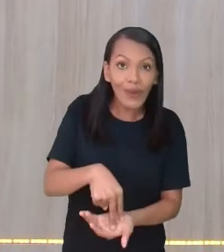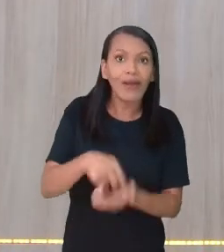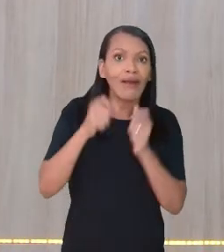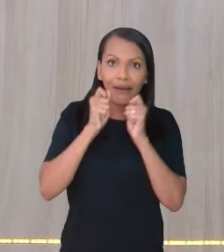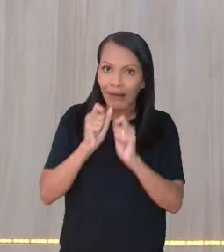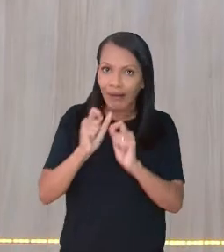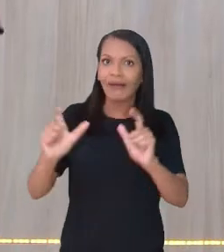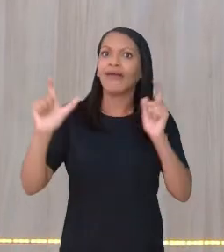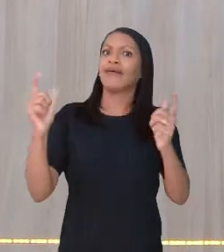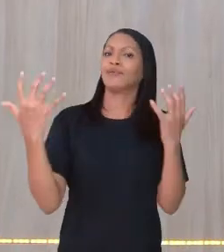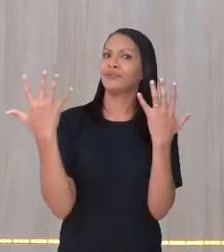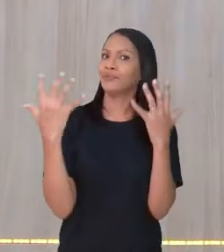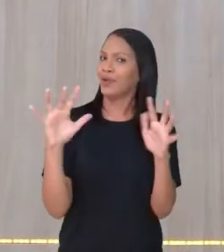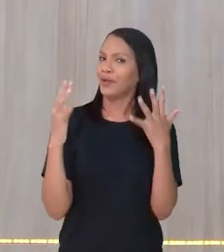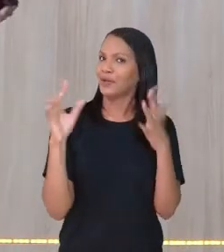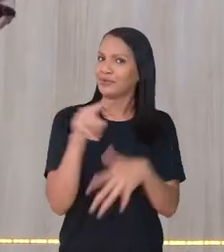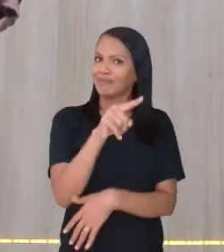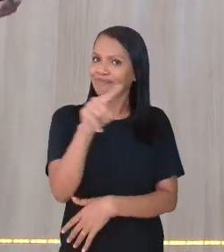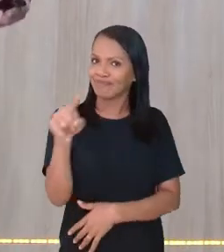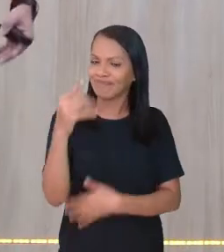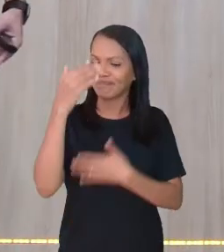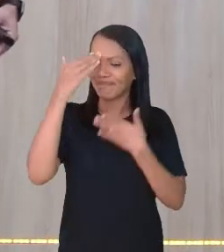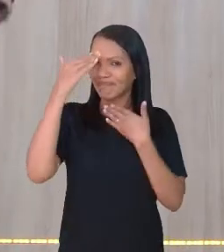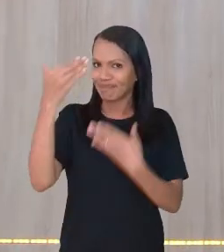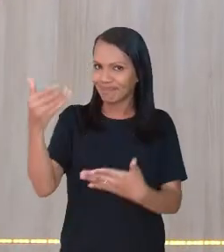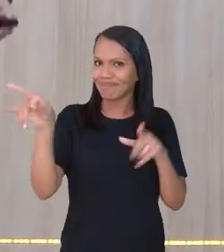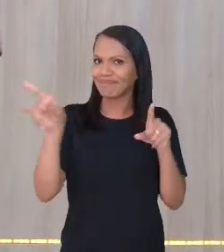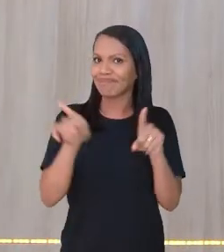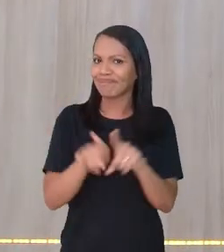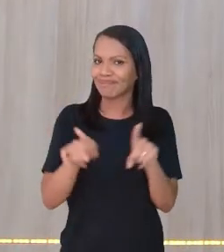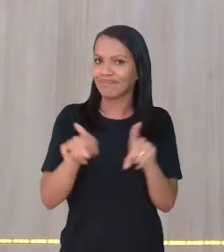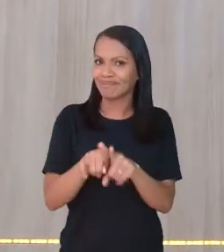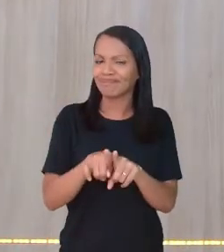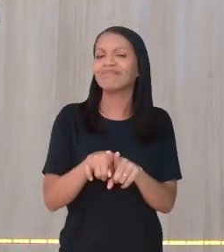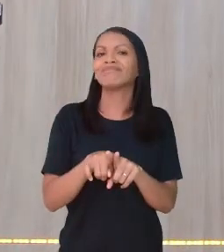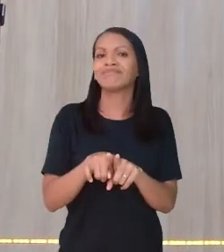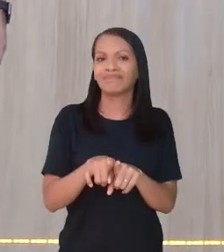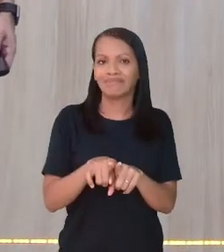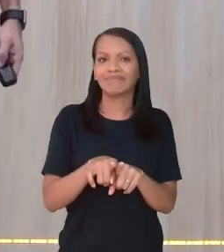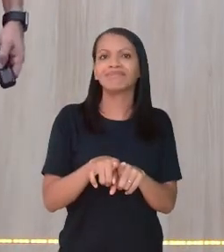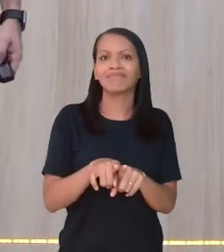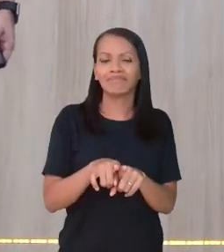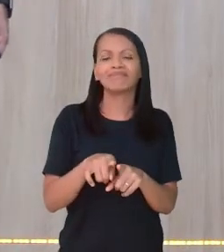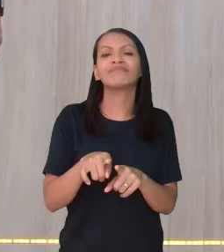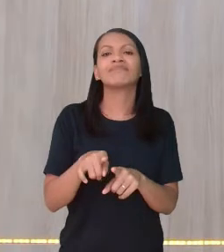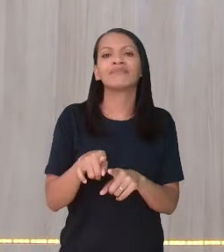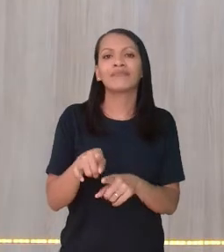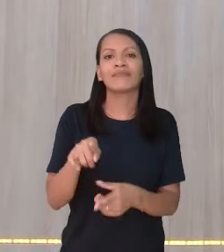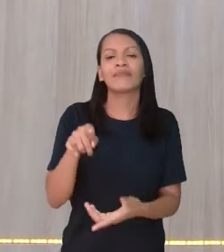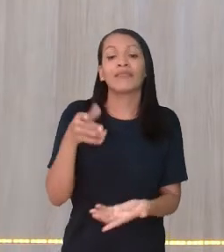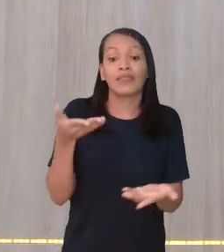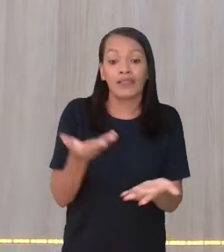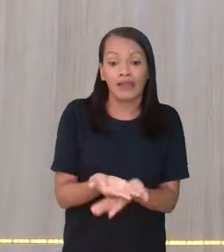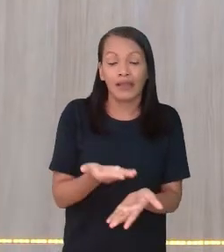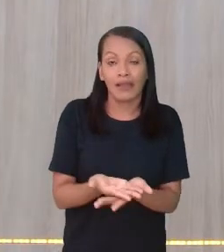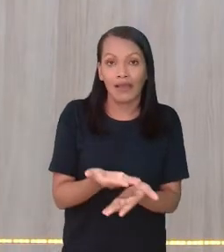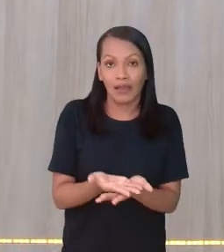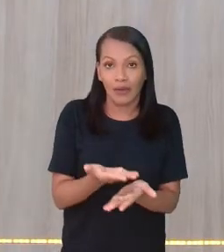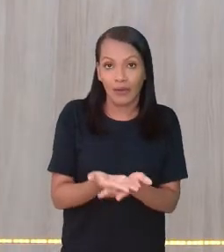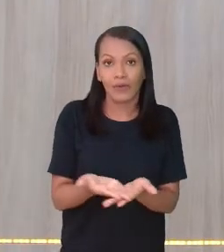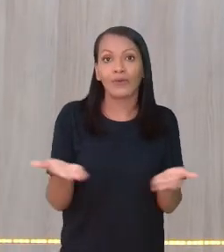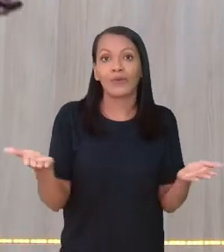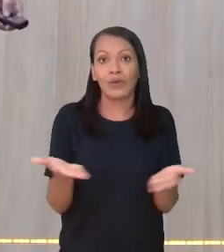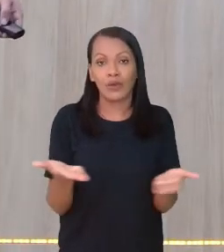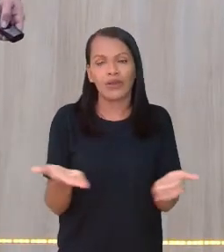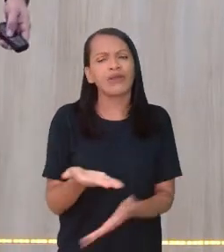Acordou, meus parabéns e minha gratidão também para você que está aqui presente aqui na nossa aula de hoje, né? Eu lembro da